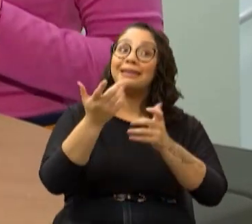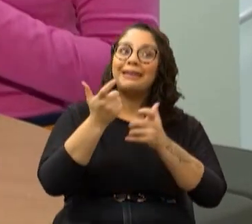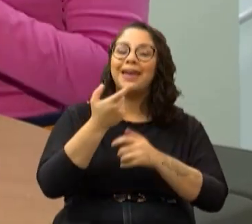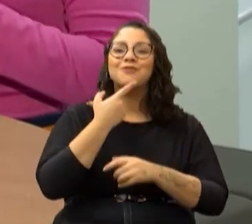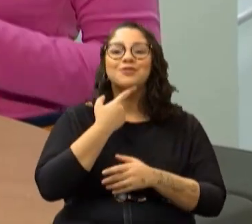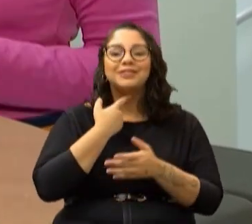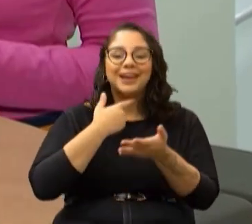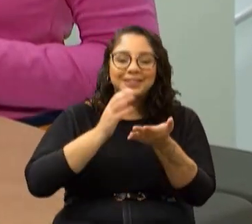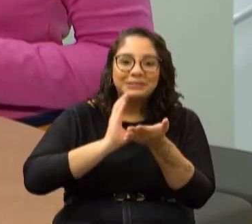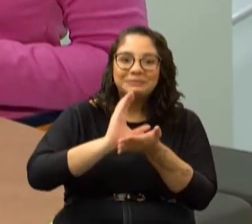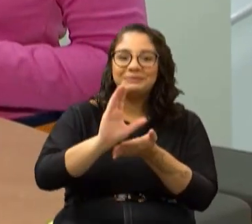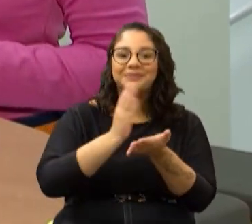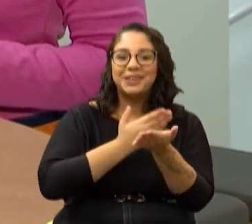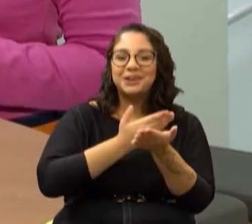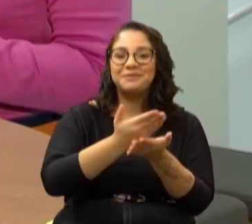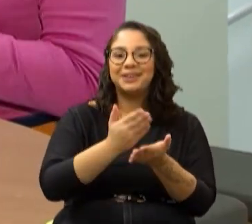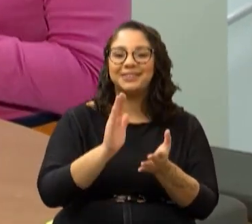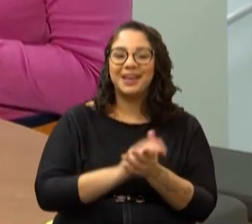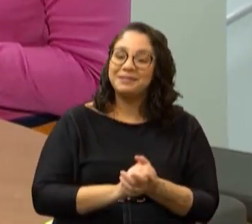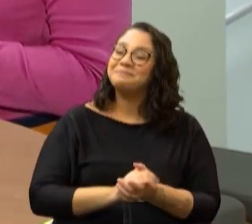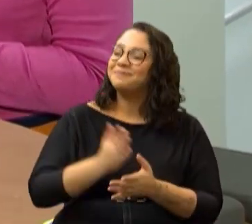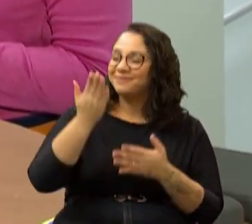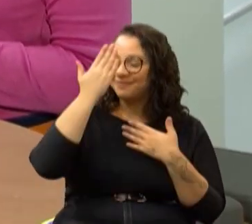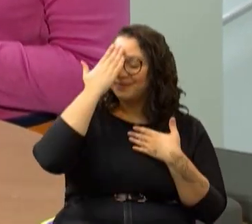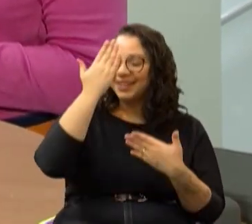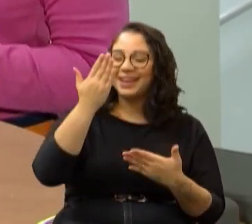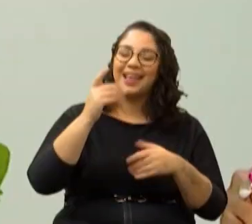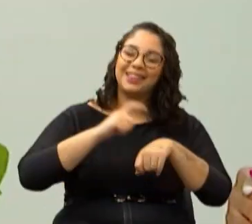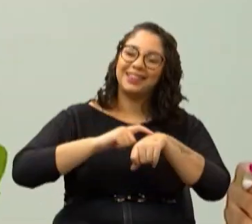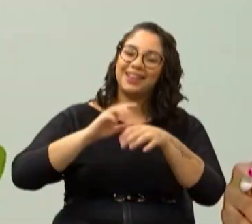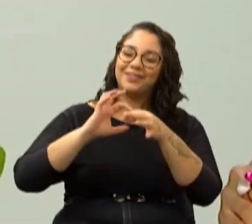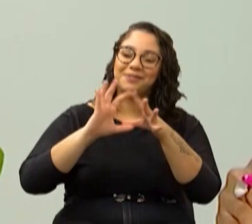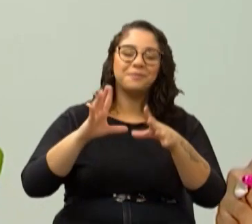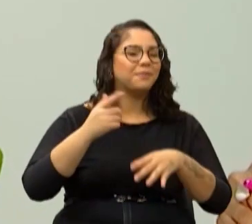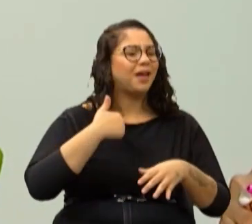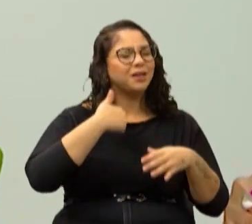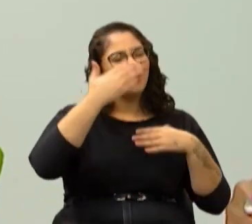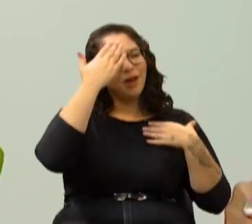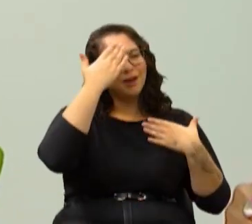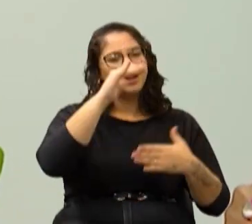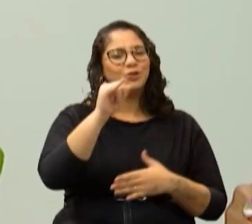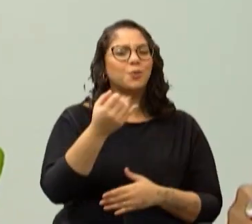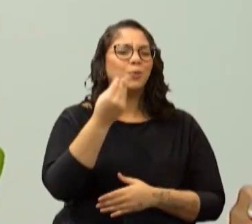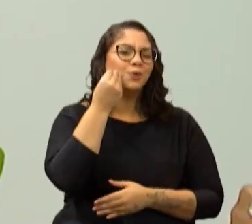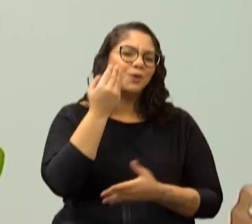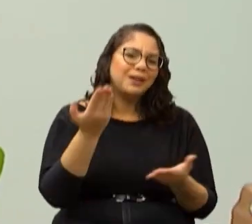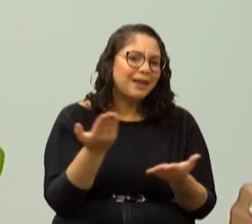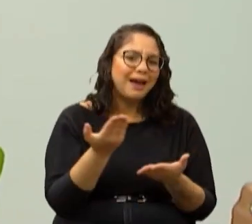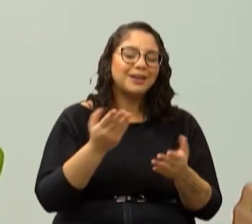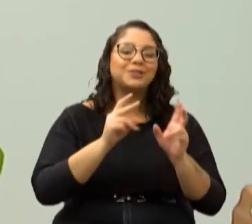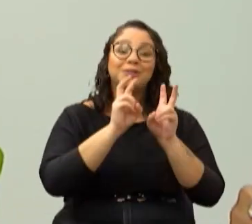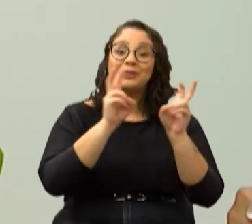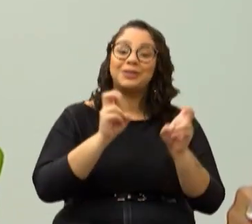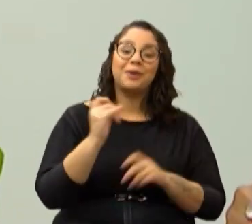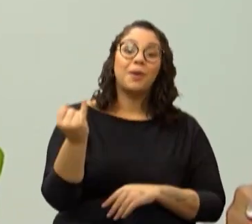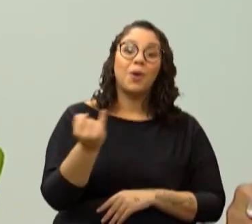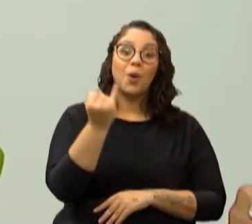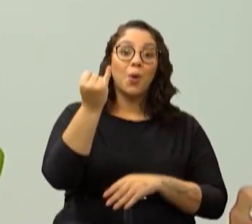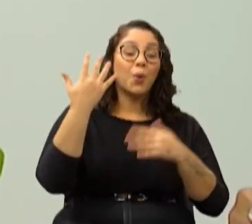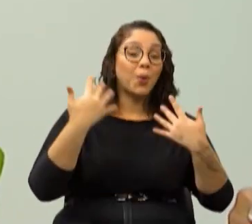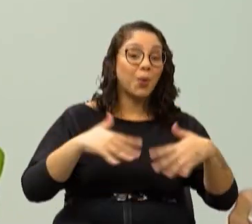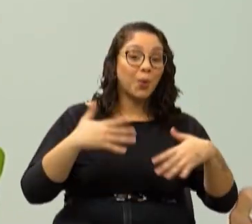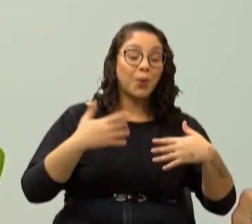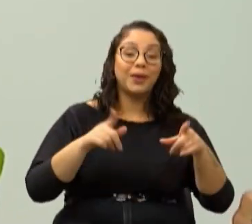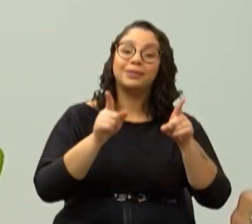querendo se aventurar nesse mundo dos investimentos. Marcos, obrigada pelo seu tempo. Eu que agradeço a oportunidade de falar de um assunto tão importante e